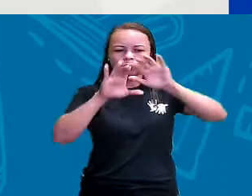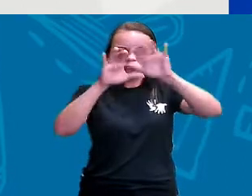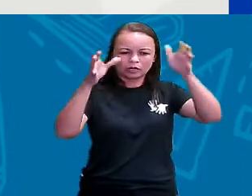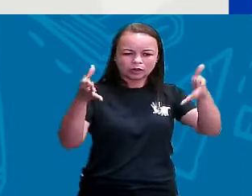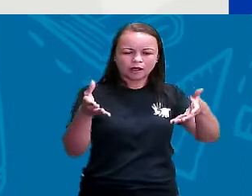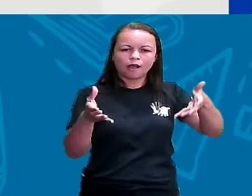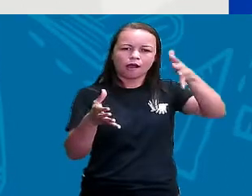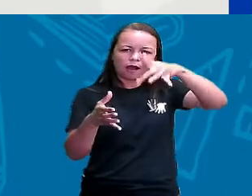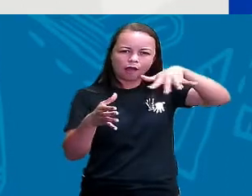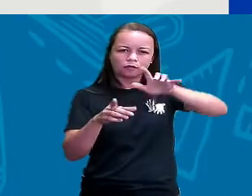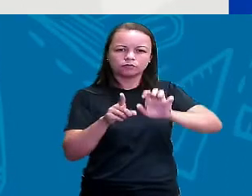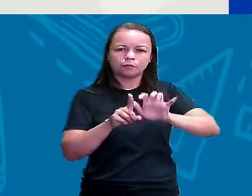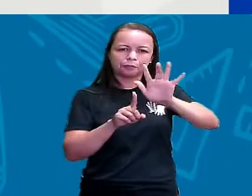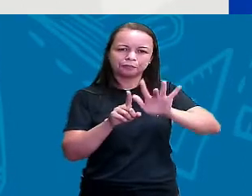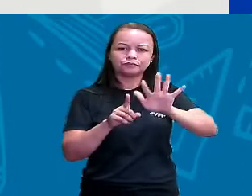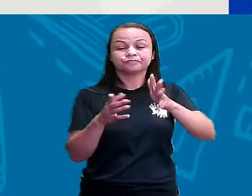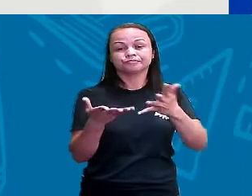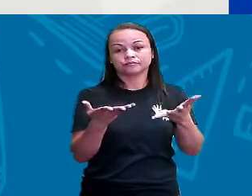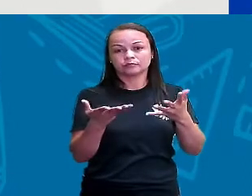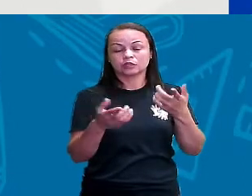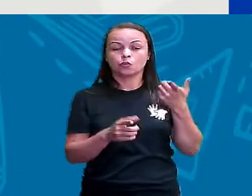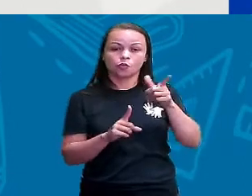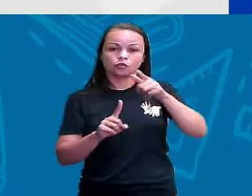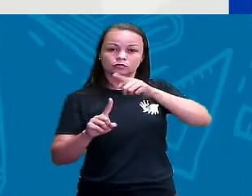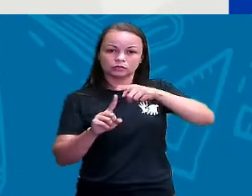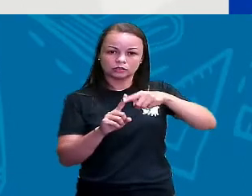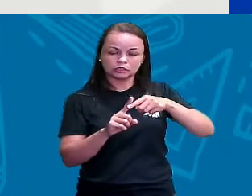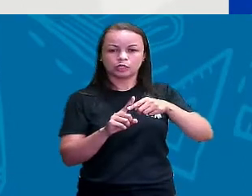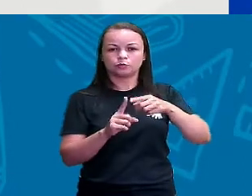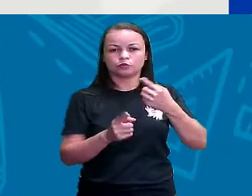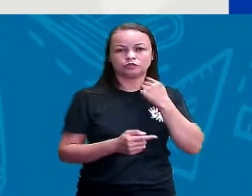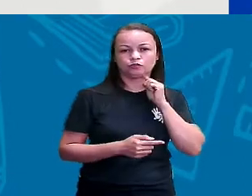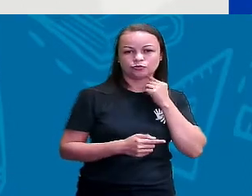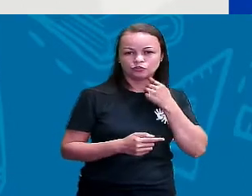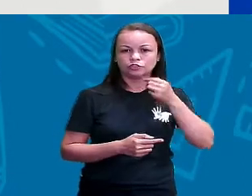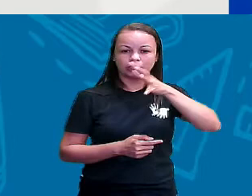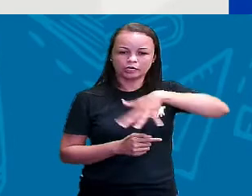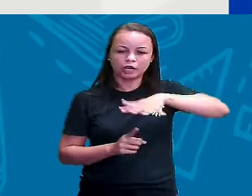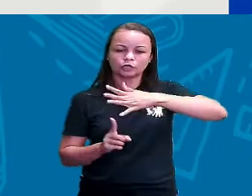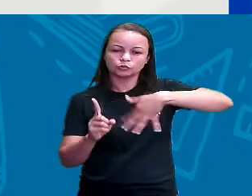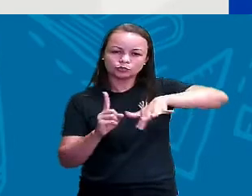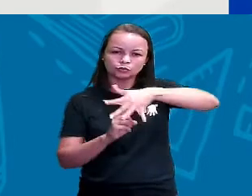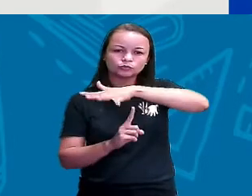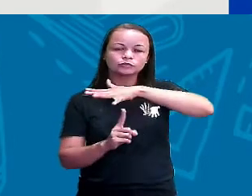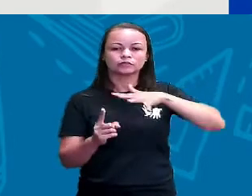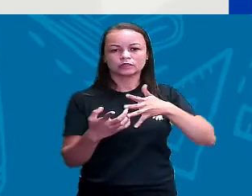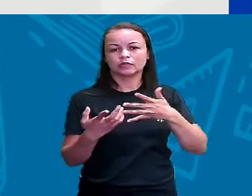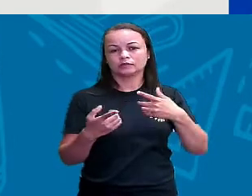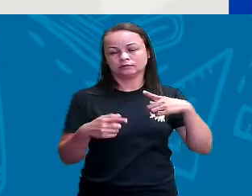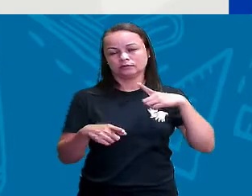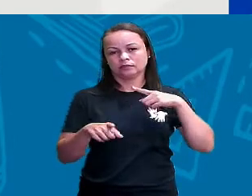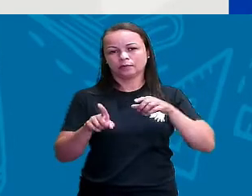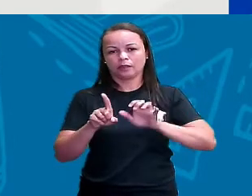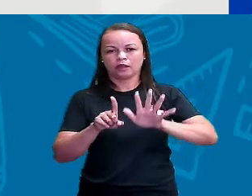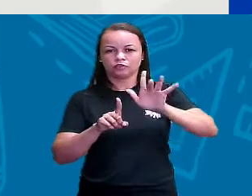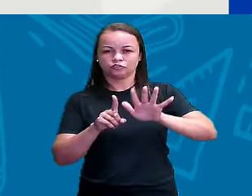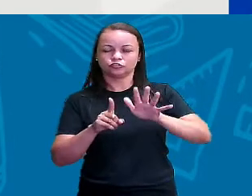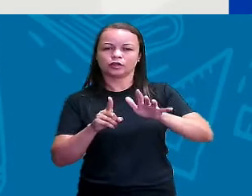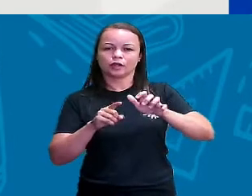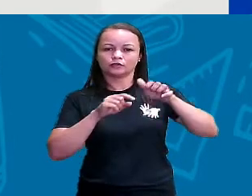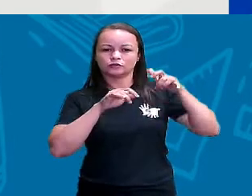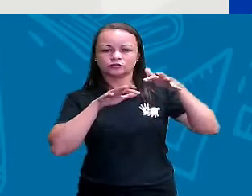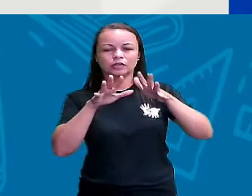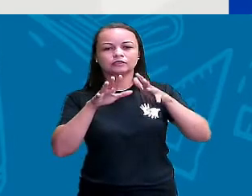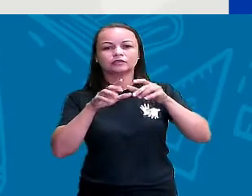atmosfera. Outro tipo de poluição também do nosso meio ambiente está através dos gases que são lançados